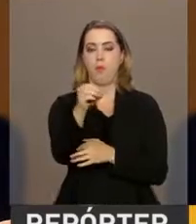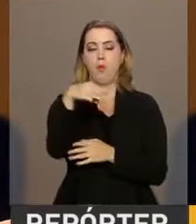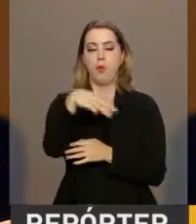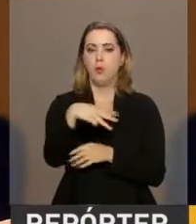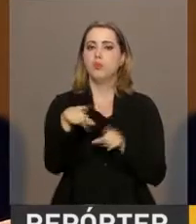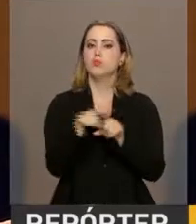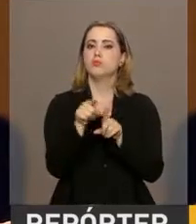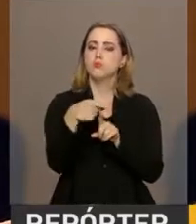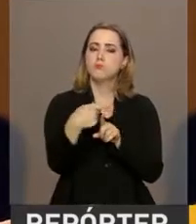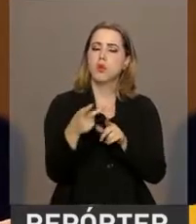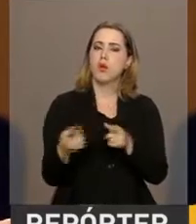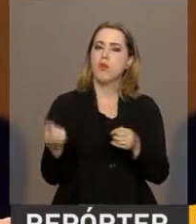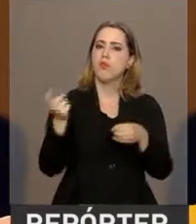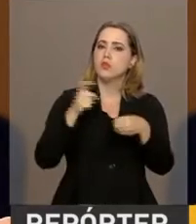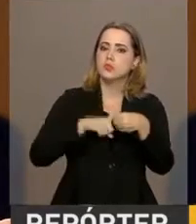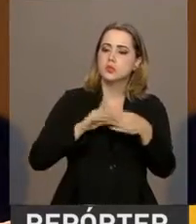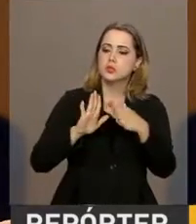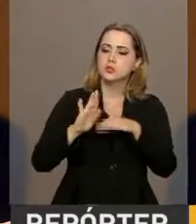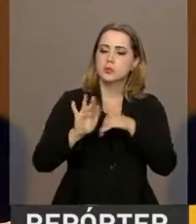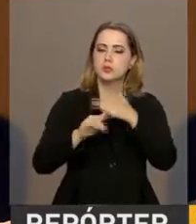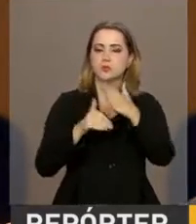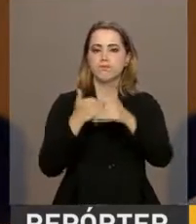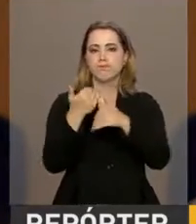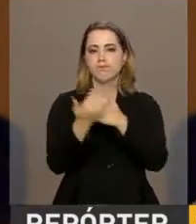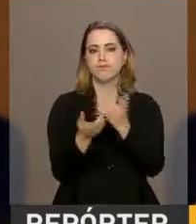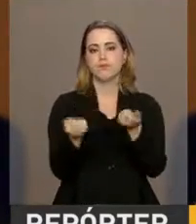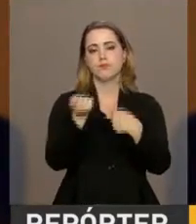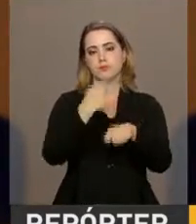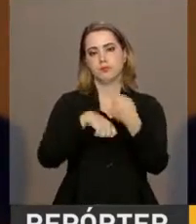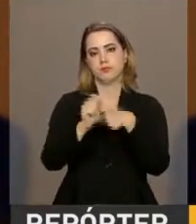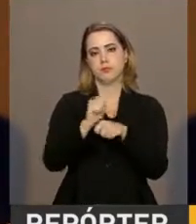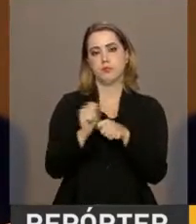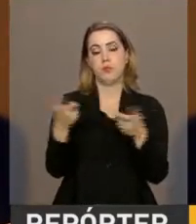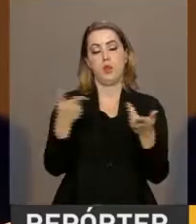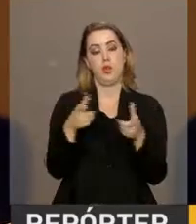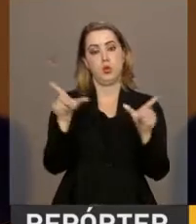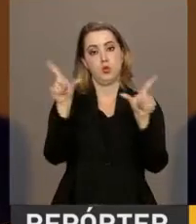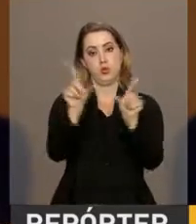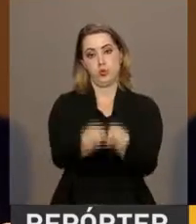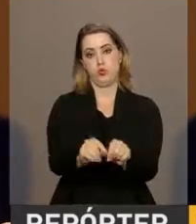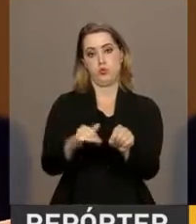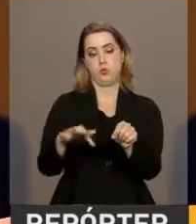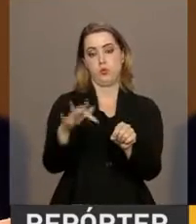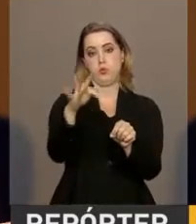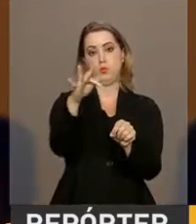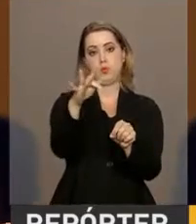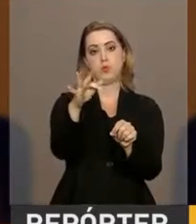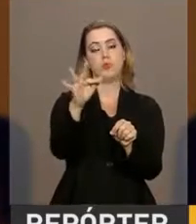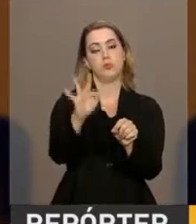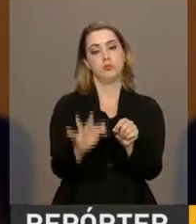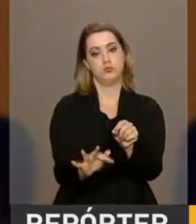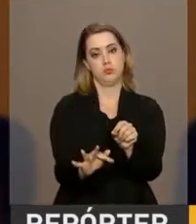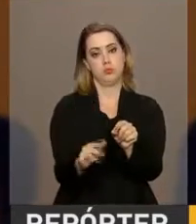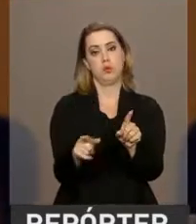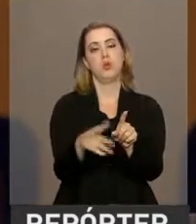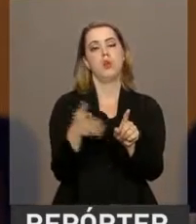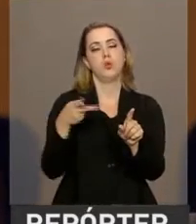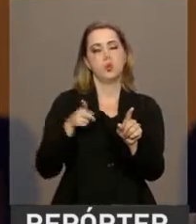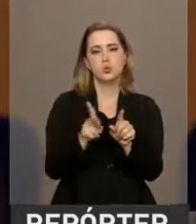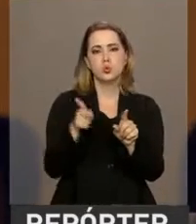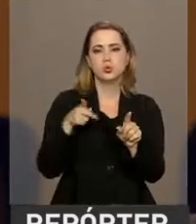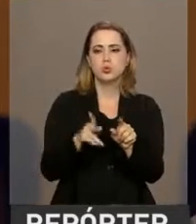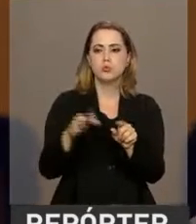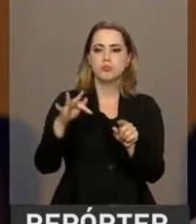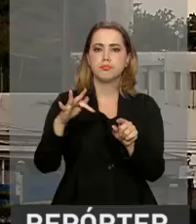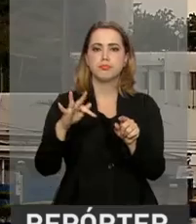é de uma recuperação gradual da economia e com uma desinflação. Então esperamos que a inflação siga caindo